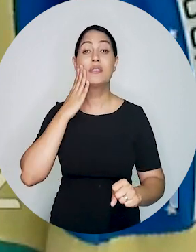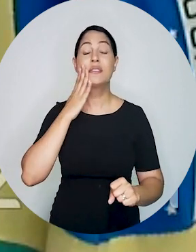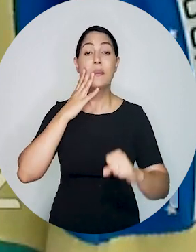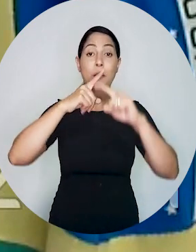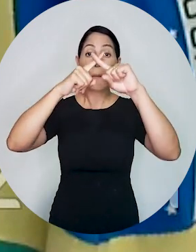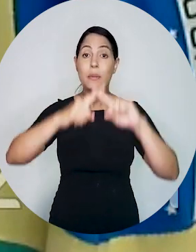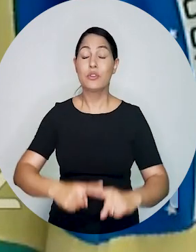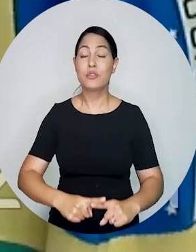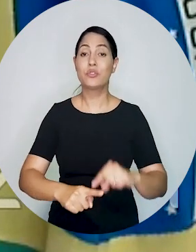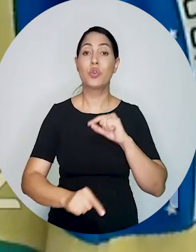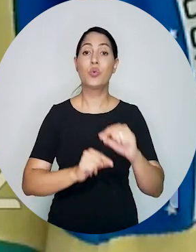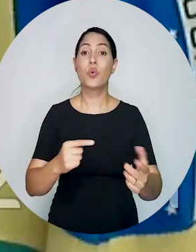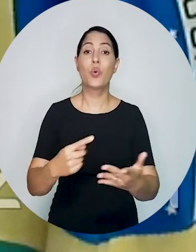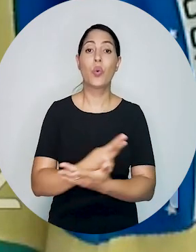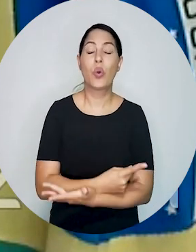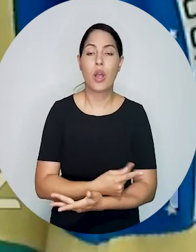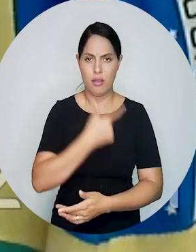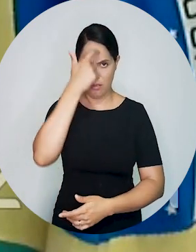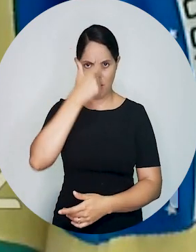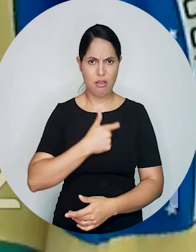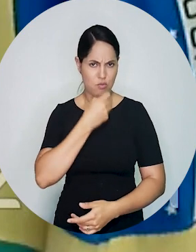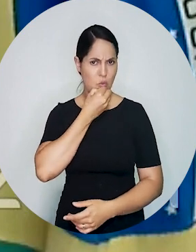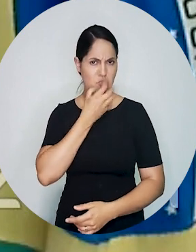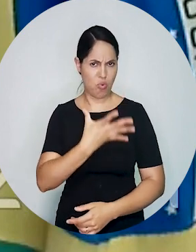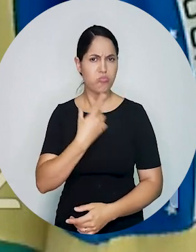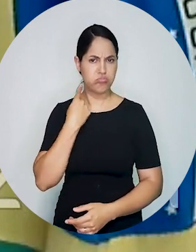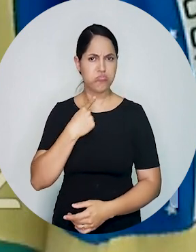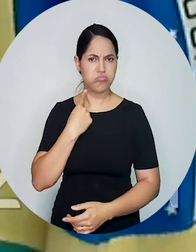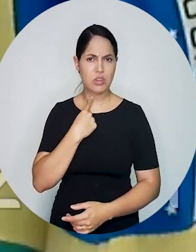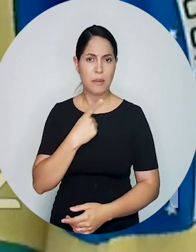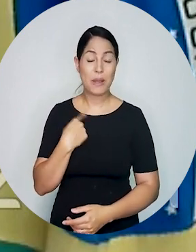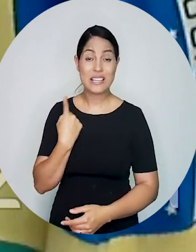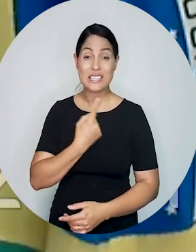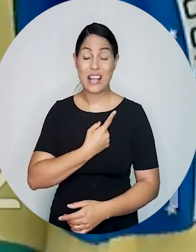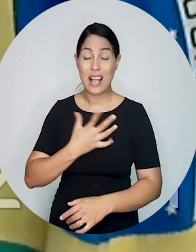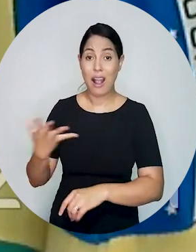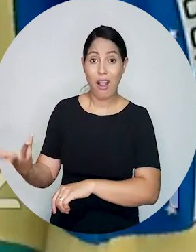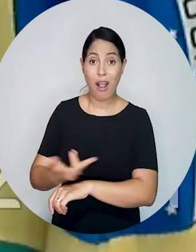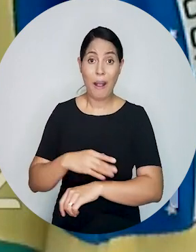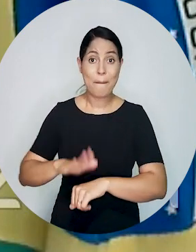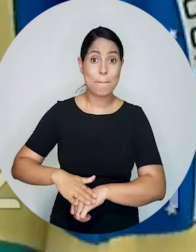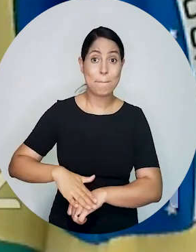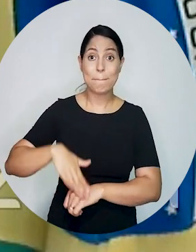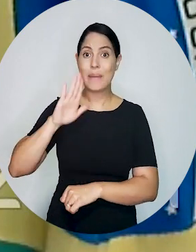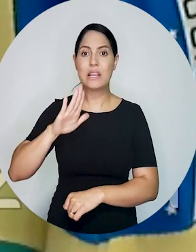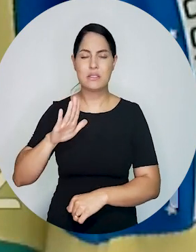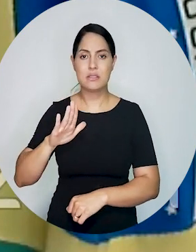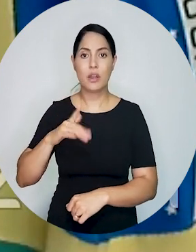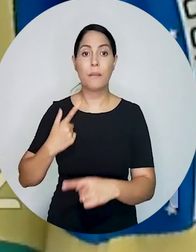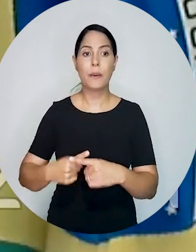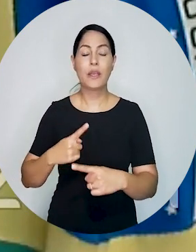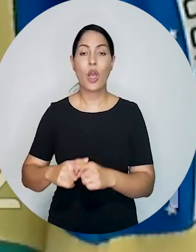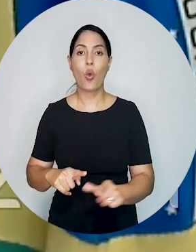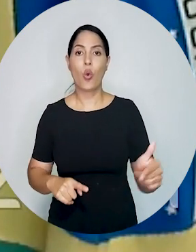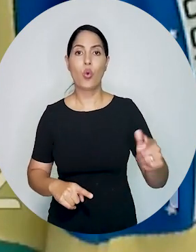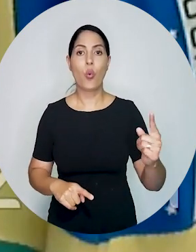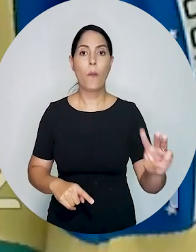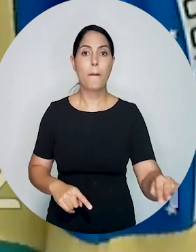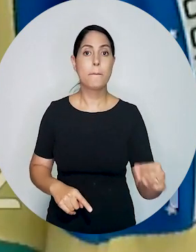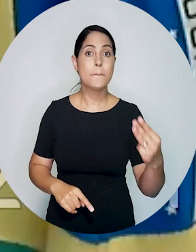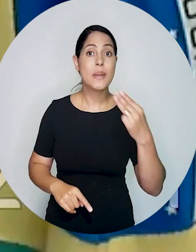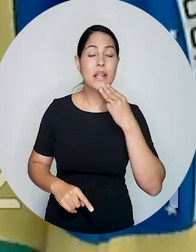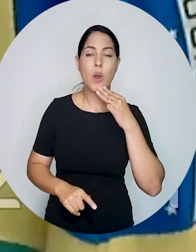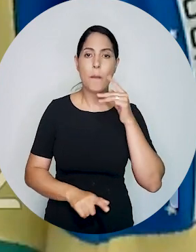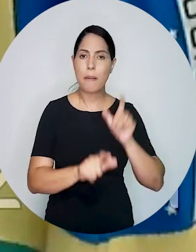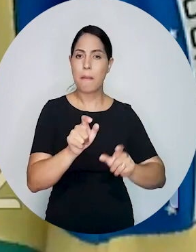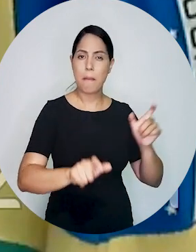ela faz com que eu precise melhorar aquilo que já faço. Então, se eu já sou bom em algo, eu preciso me tornar excelente, porque